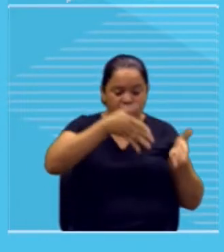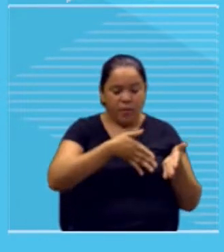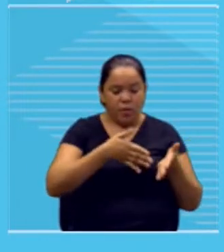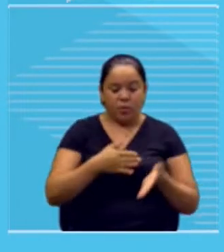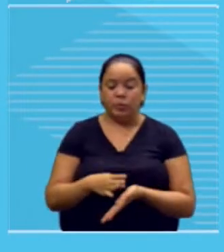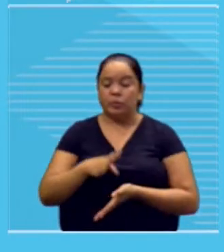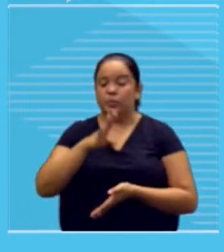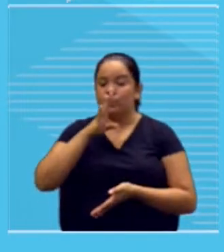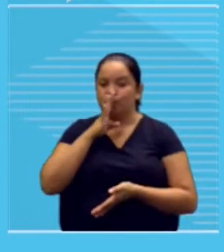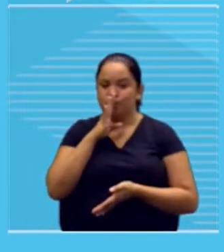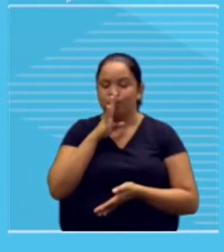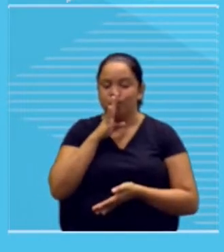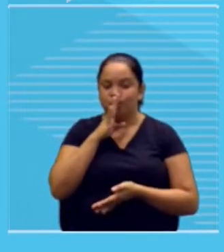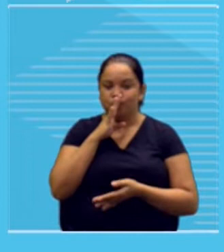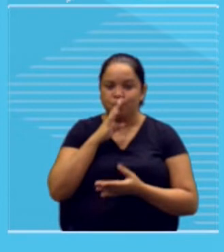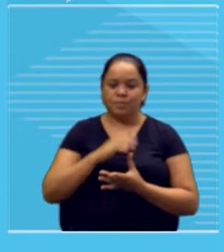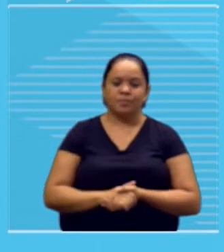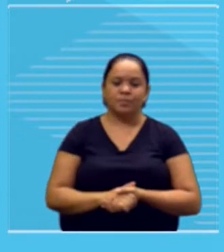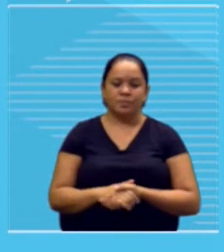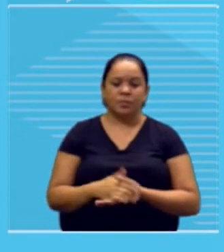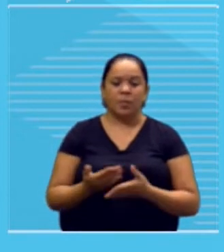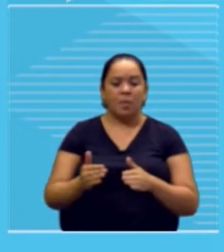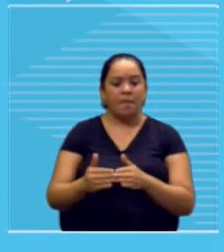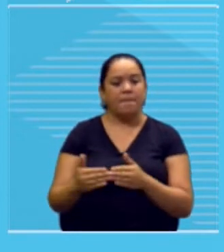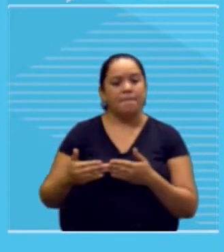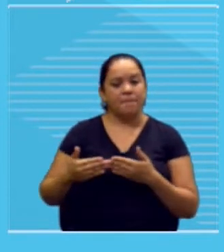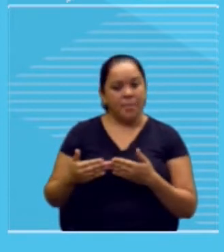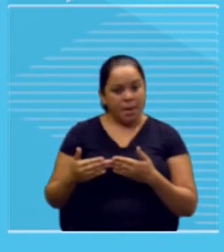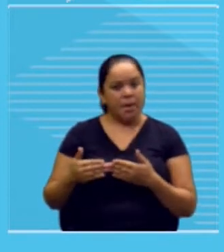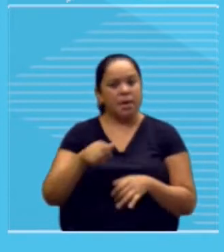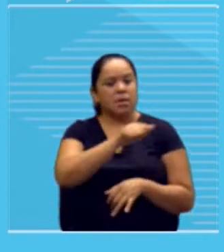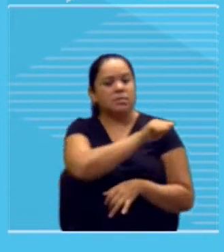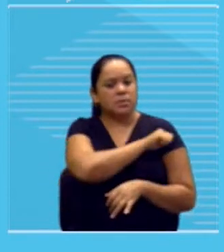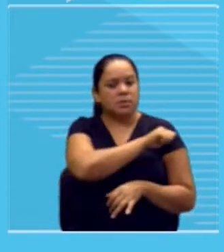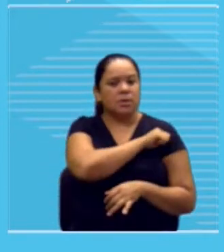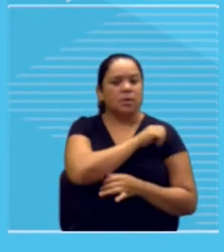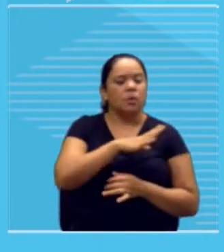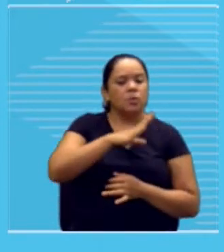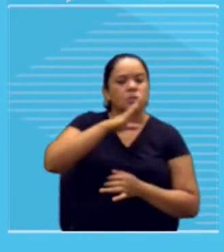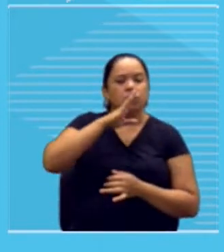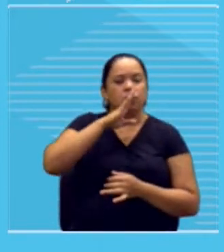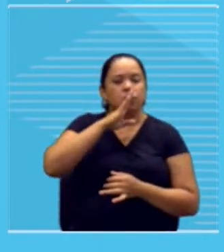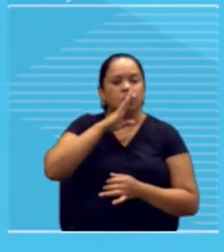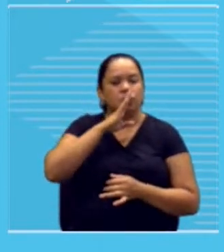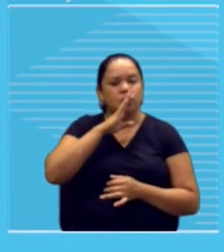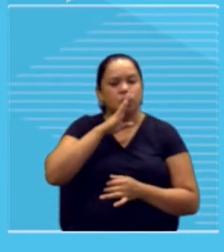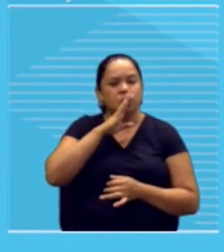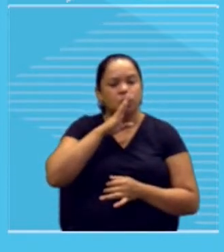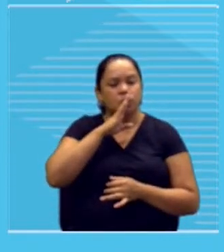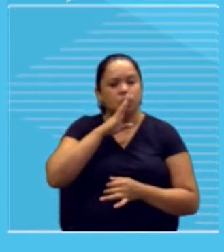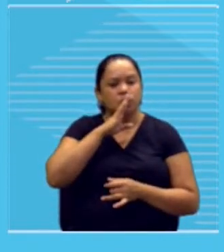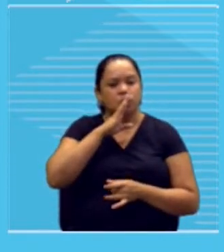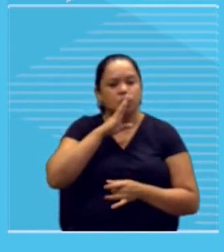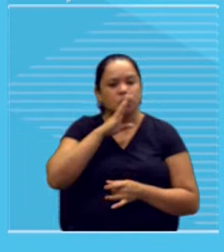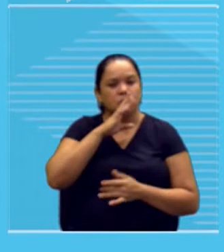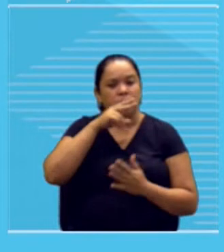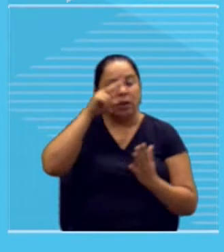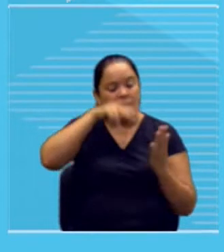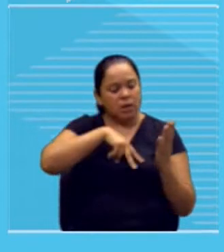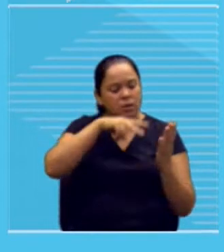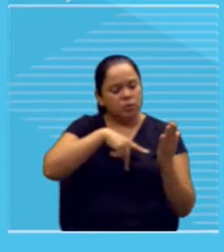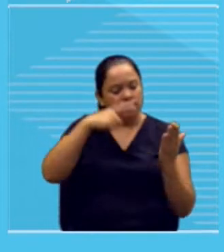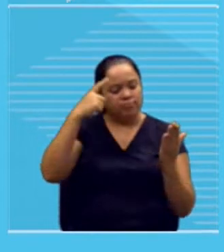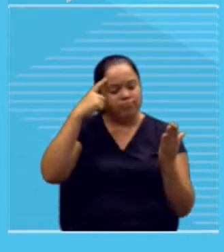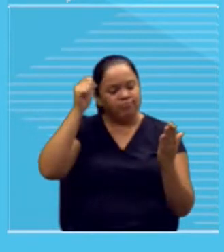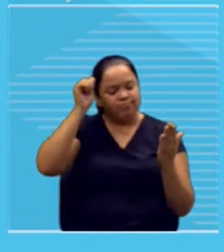faça esse exercício com os alunos essa também para os meninos ficarem caladinhos e fazer leitura silenciosa